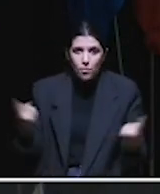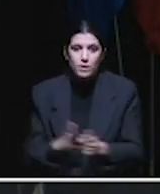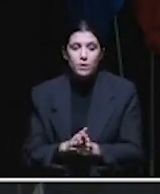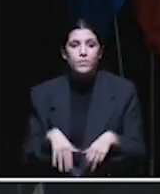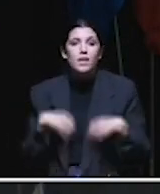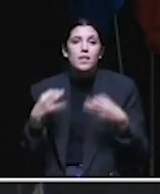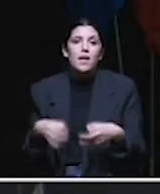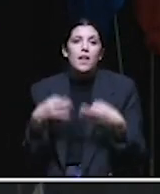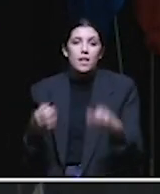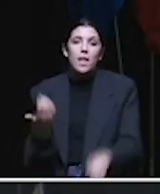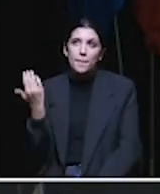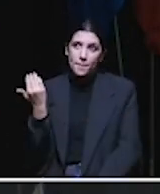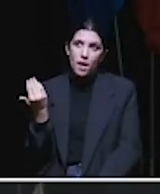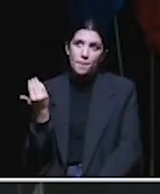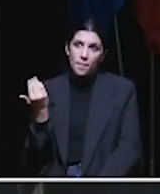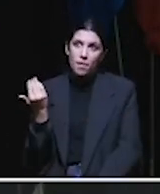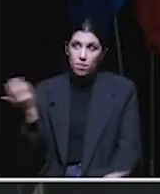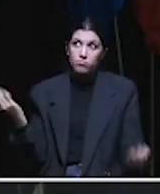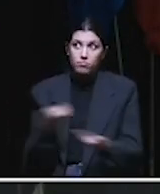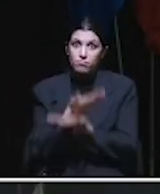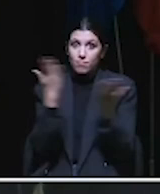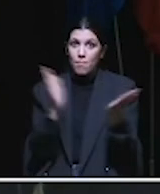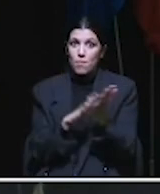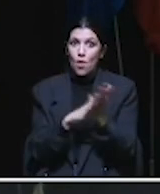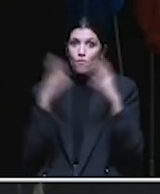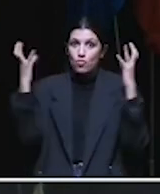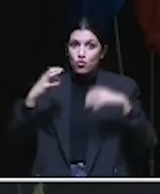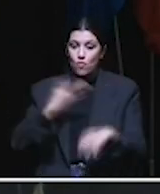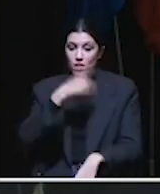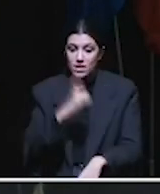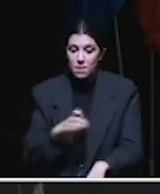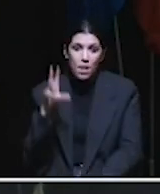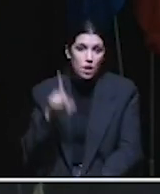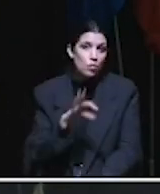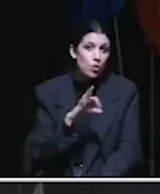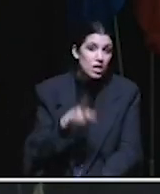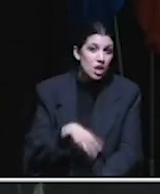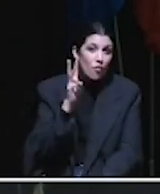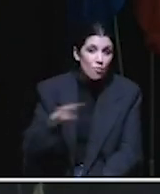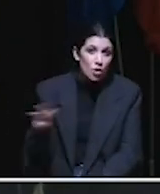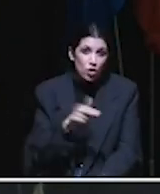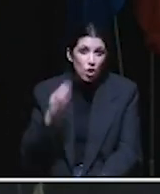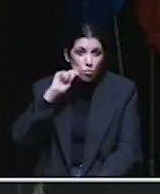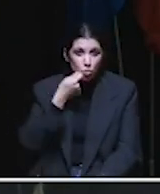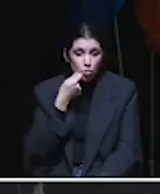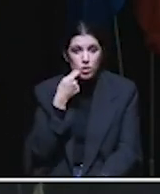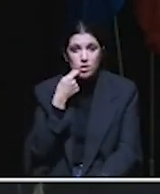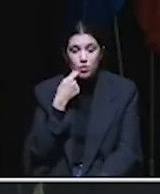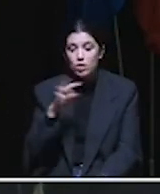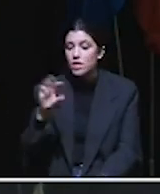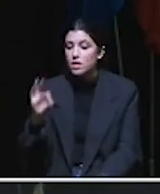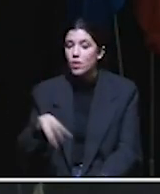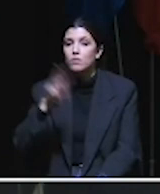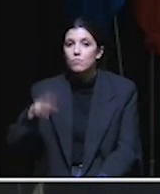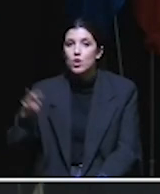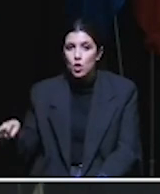adiar e de nada fazer ficou claro com as chuvas de dezembro. Em Lisboa, são 49 milhões de euros de prejuízos, 34 milhões